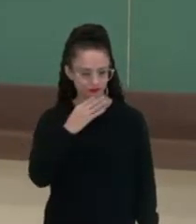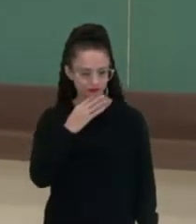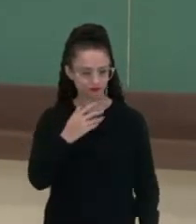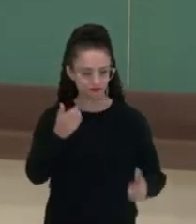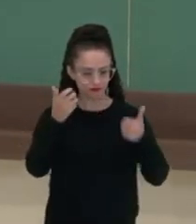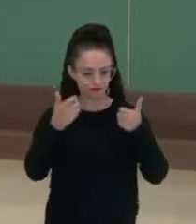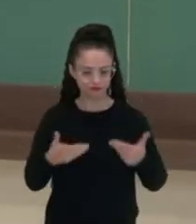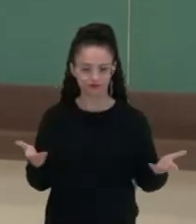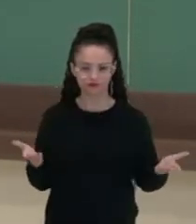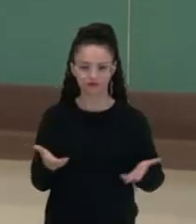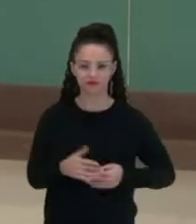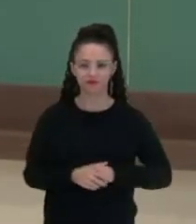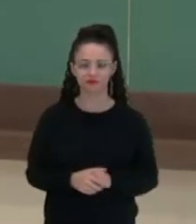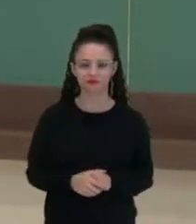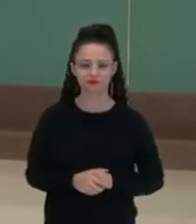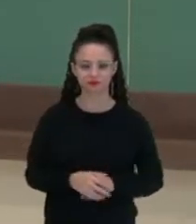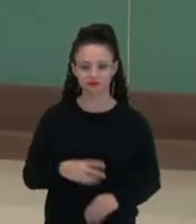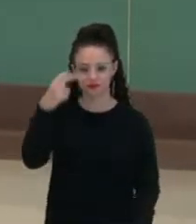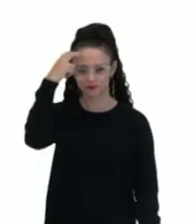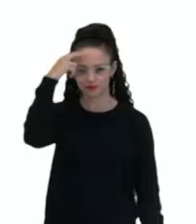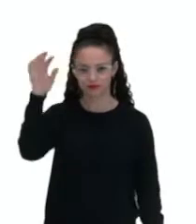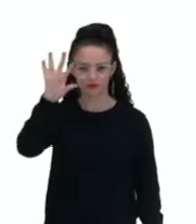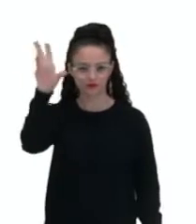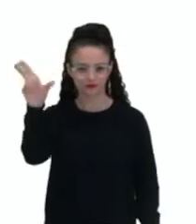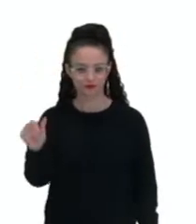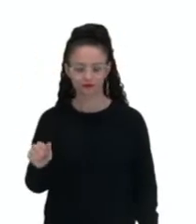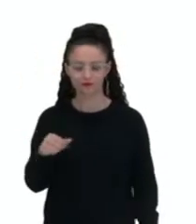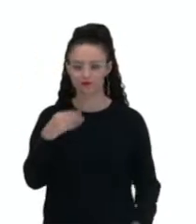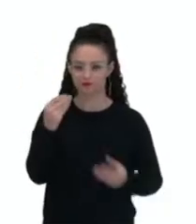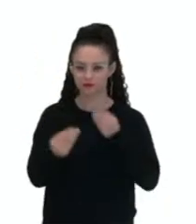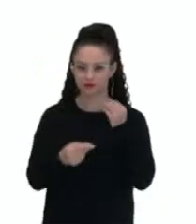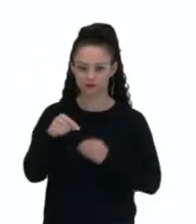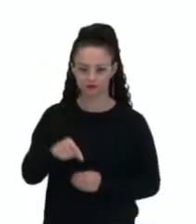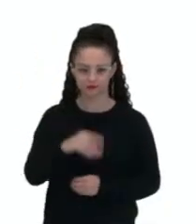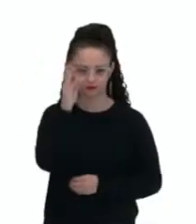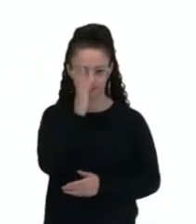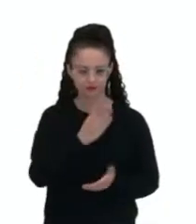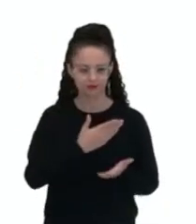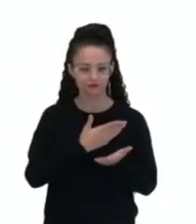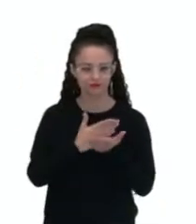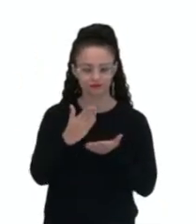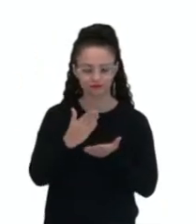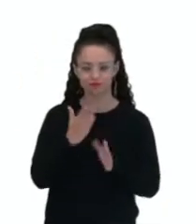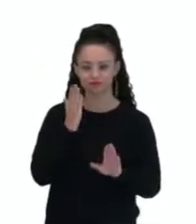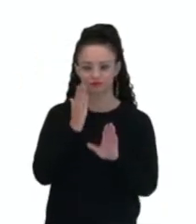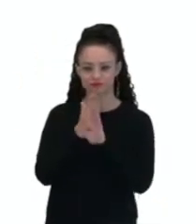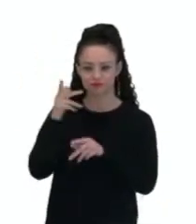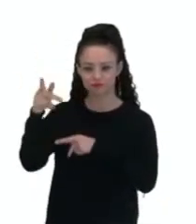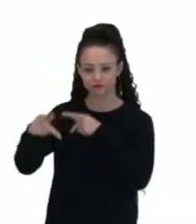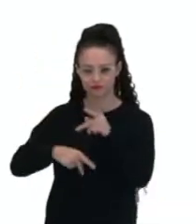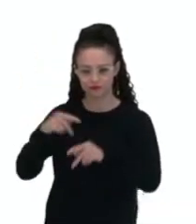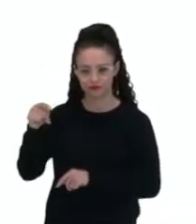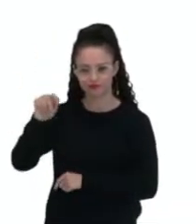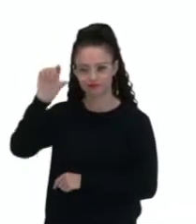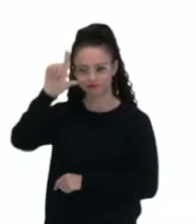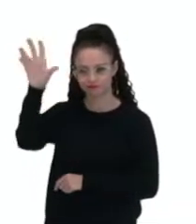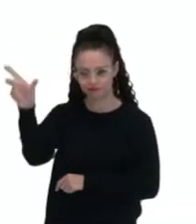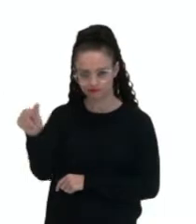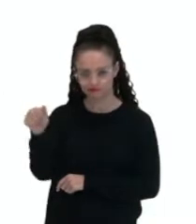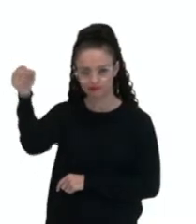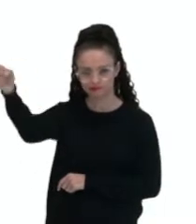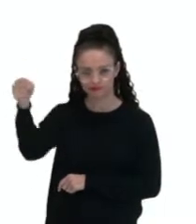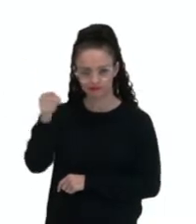hoje. Então a cultura africana chegou no Brasil com os povos escravizados, trazido da África durante o longo período em que